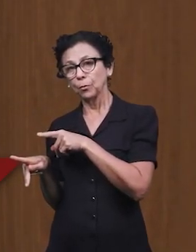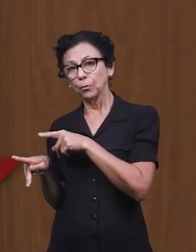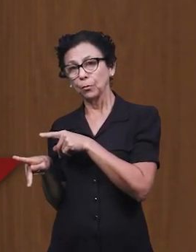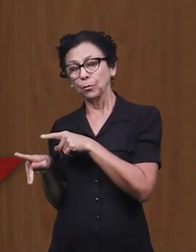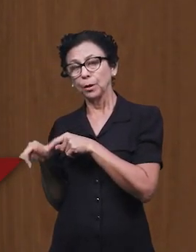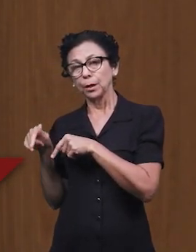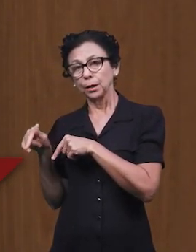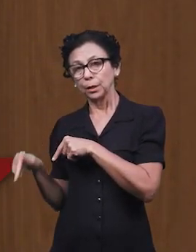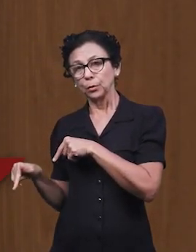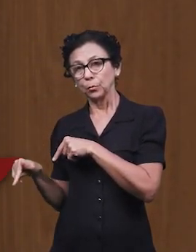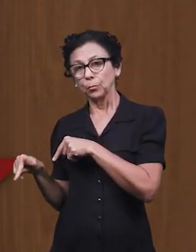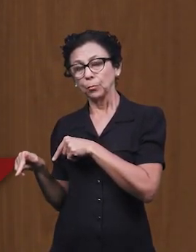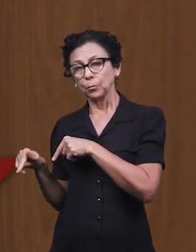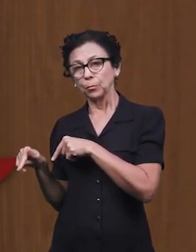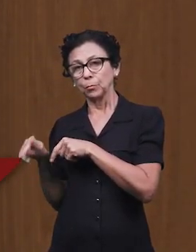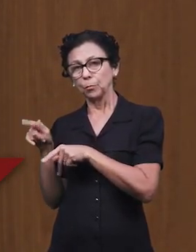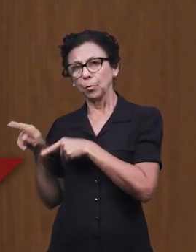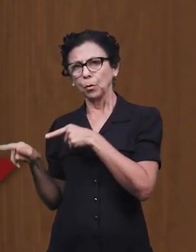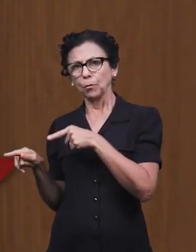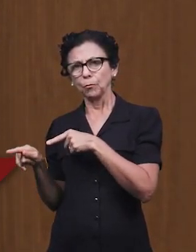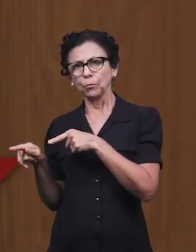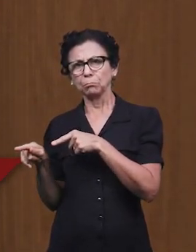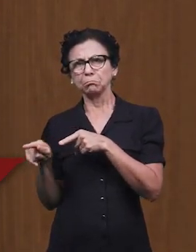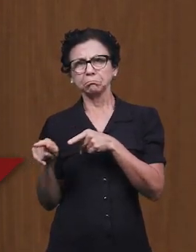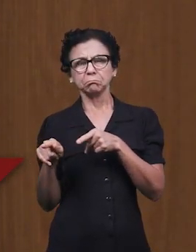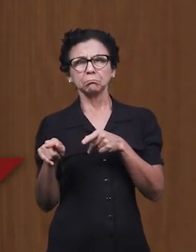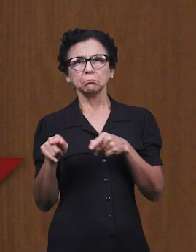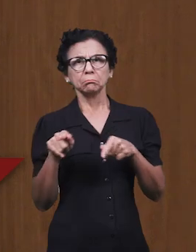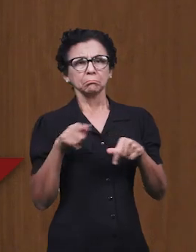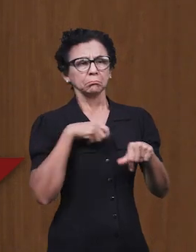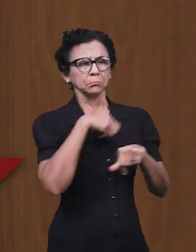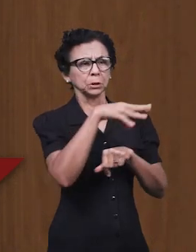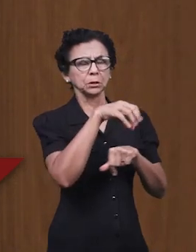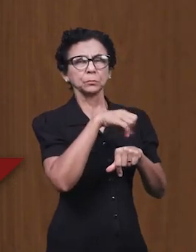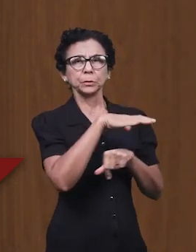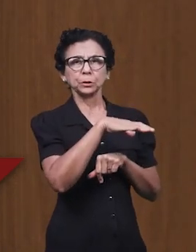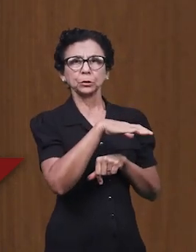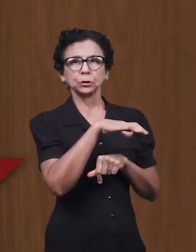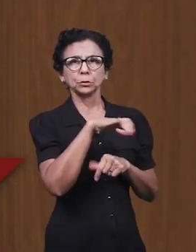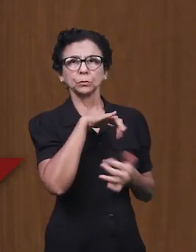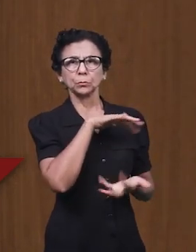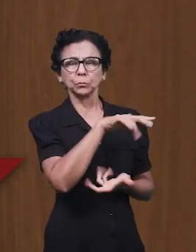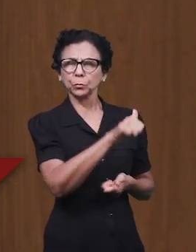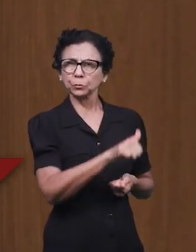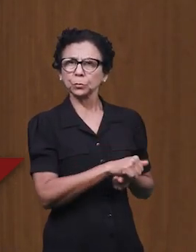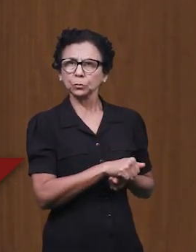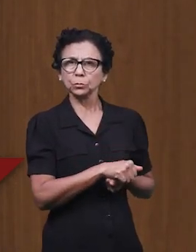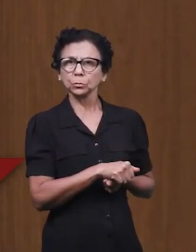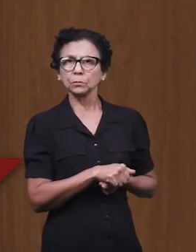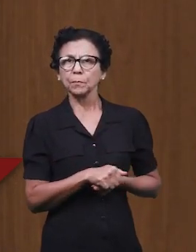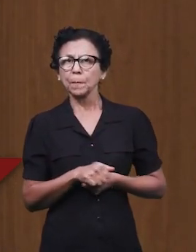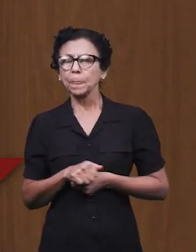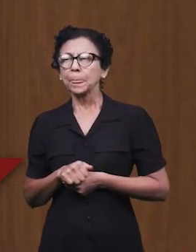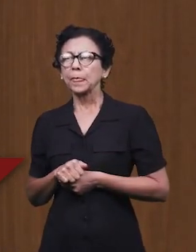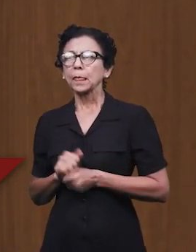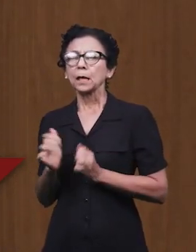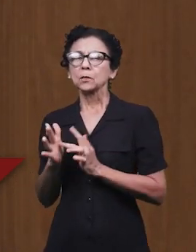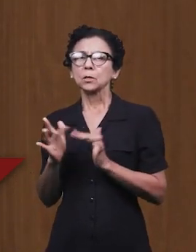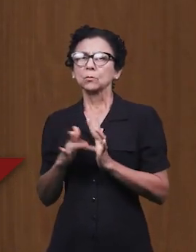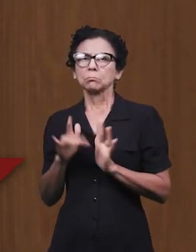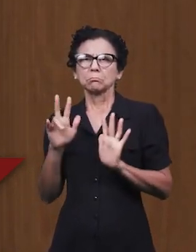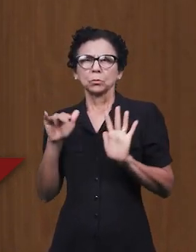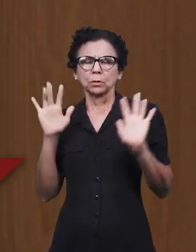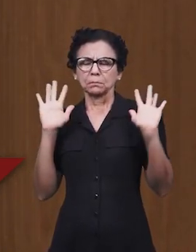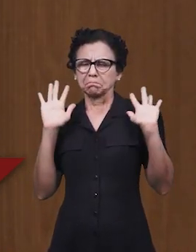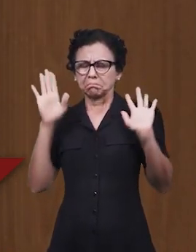o mundo. Interessante, o Senhor Jesus nunca desejou ser a figura de